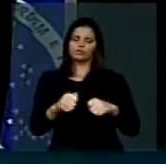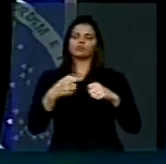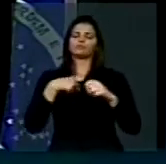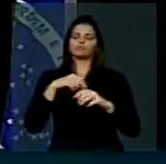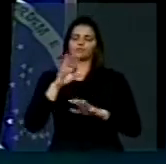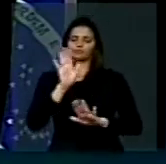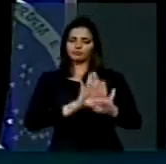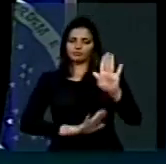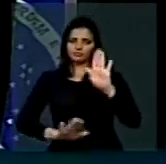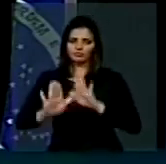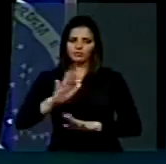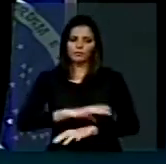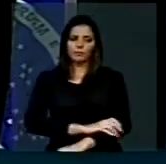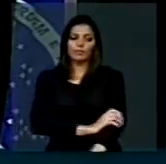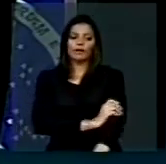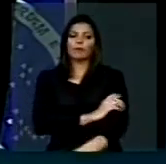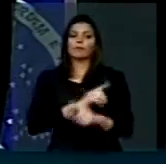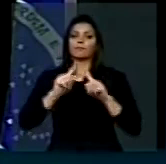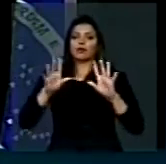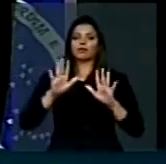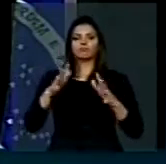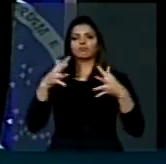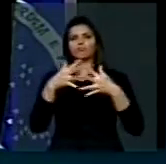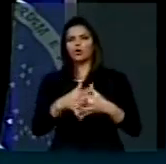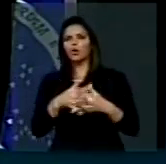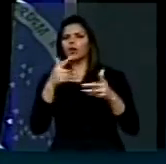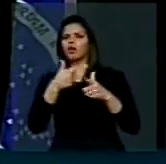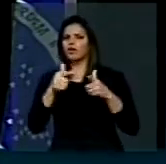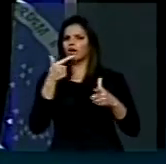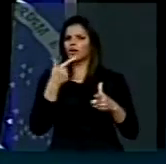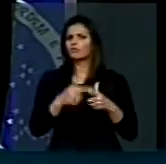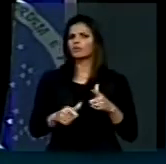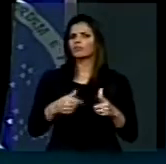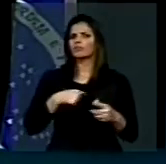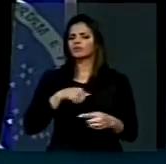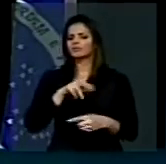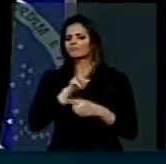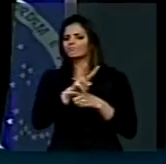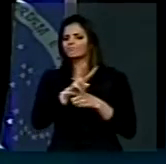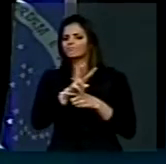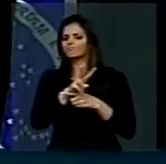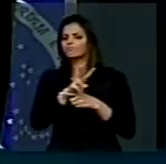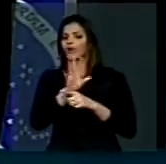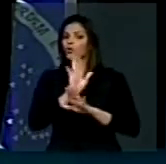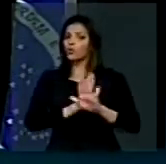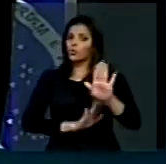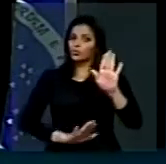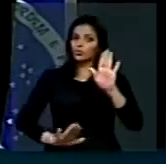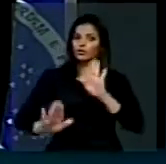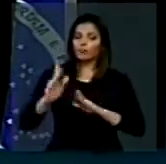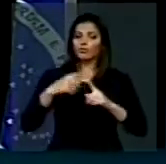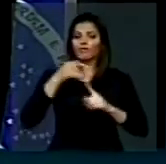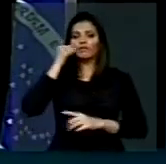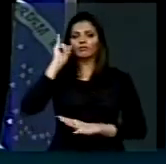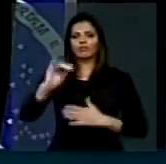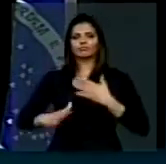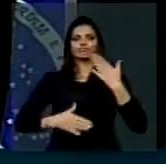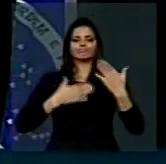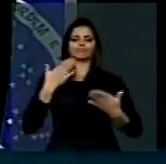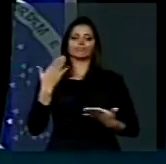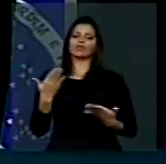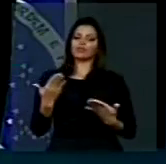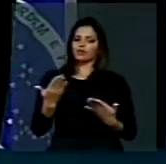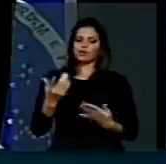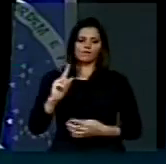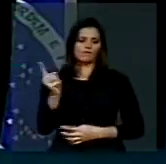mais polêmica, e nós teremos que colocar olhos de águia, lupa, para não sermos surpreendidos, e isto